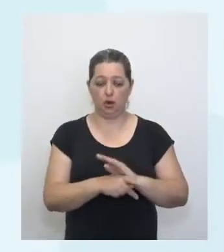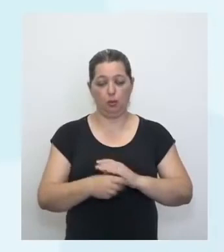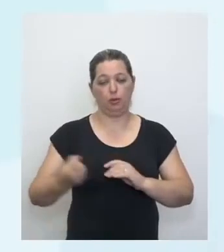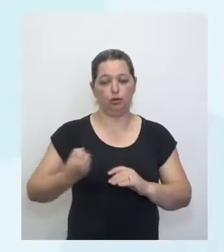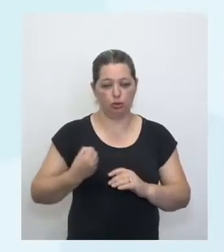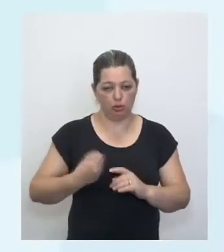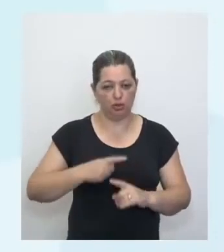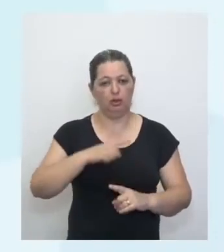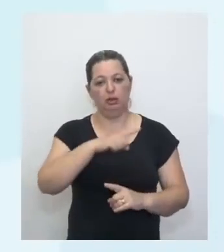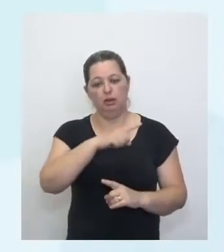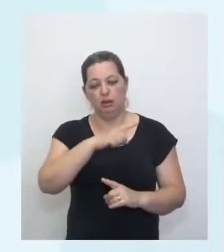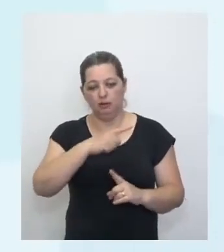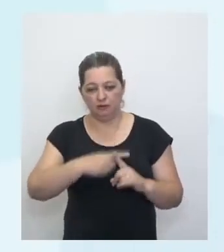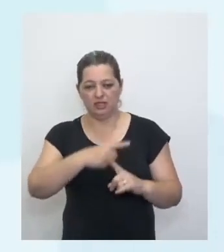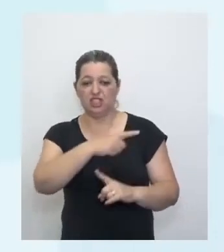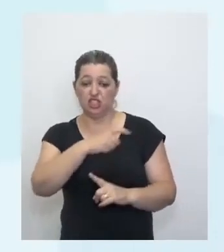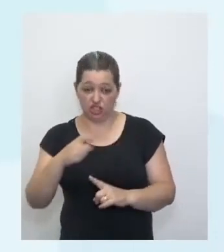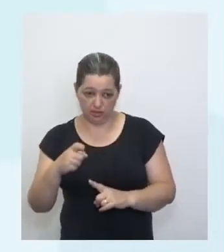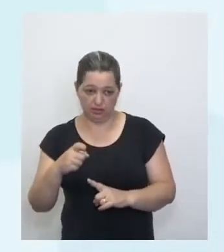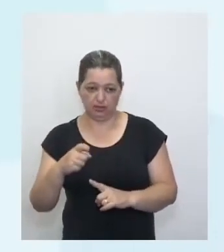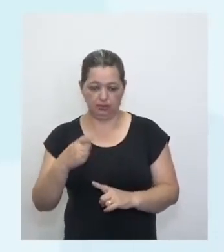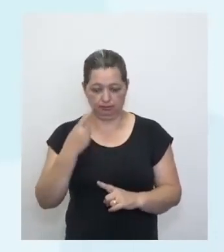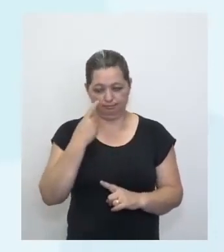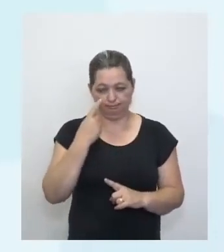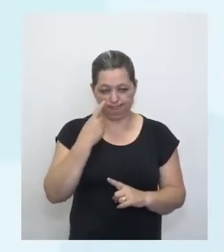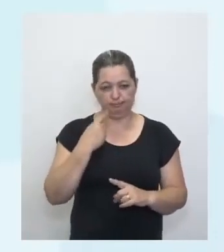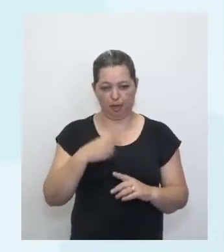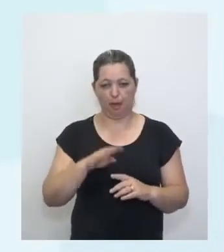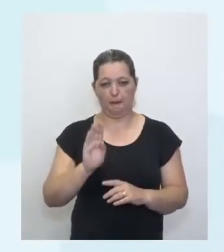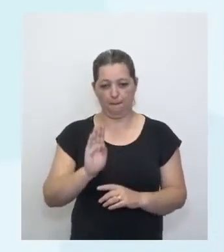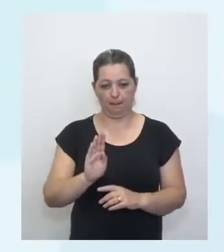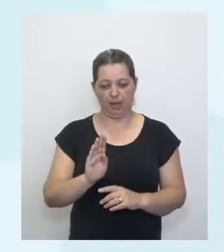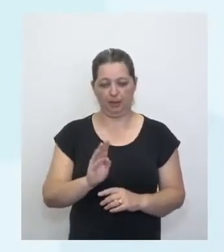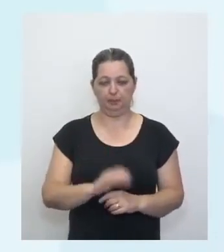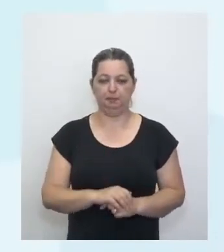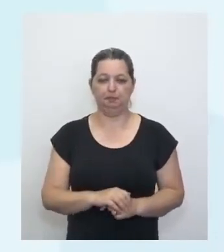vezes x mais alguém. Y igual a 2x mais 2.